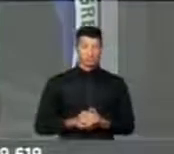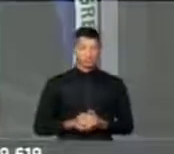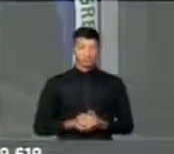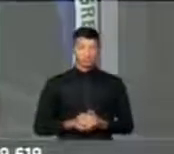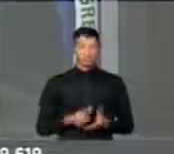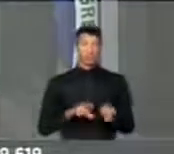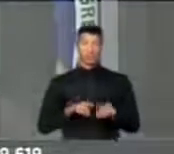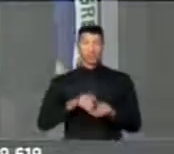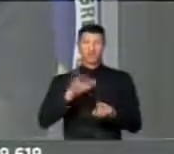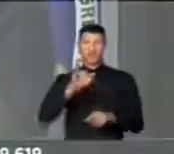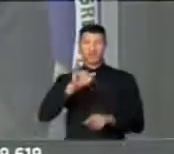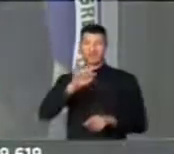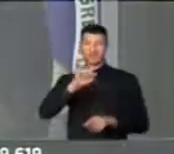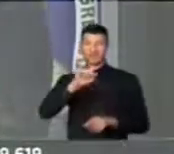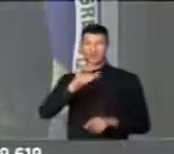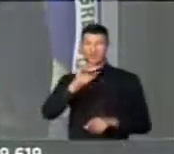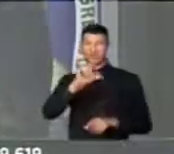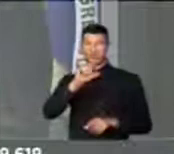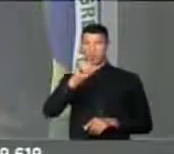fisiológicas até,